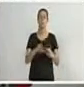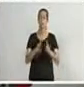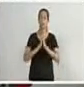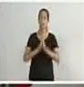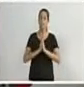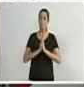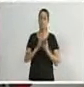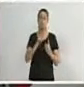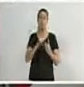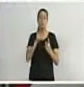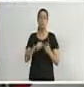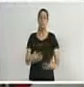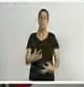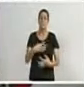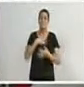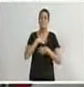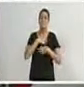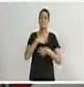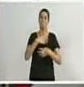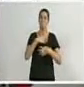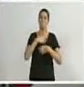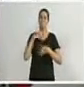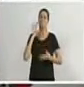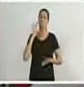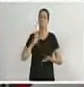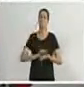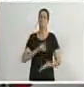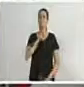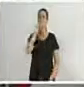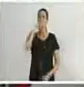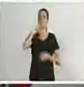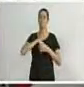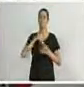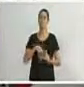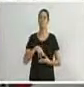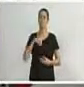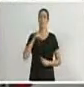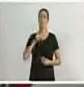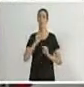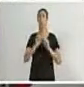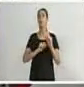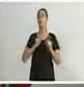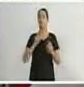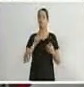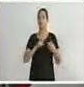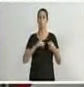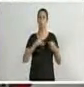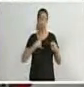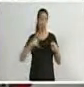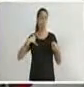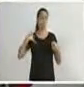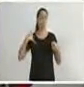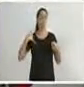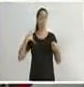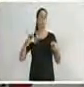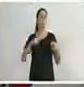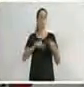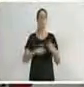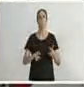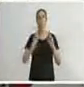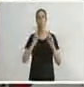dois sentimentos que alimentam a nossa alma: o orgulho e a